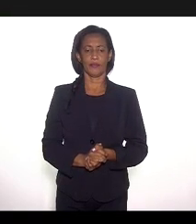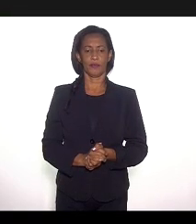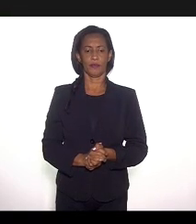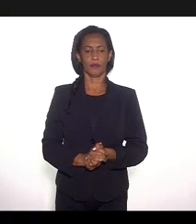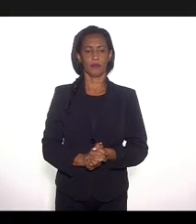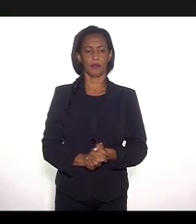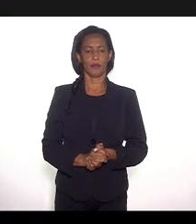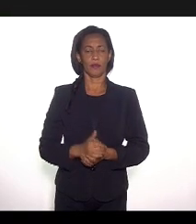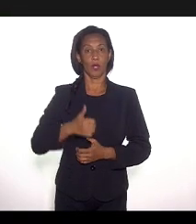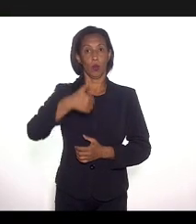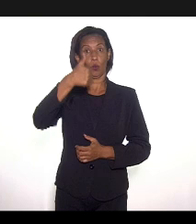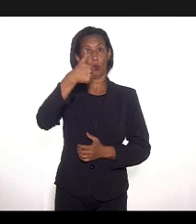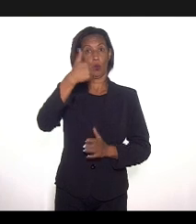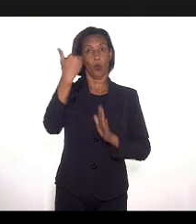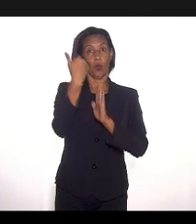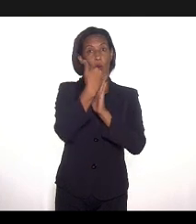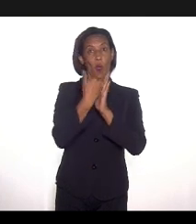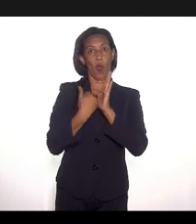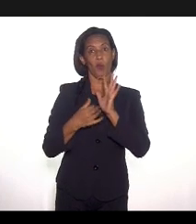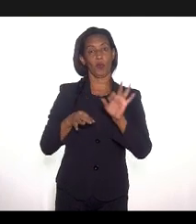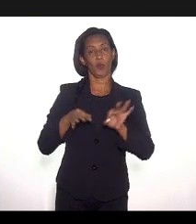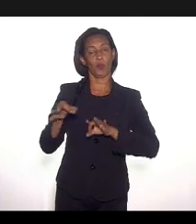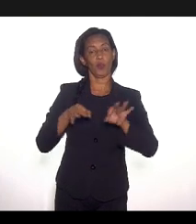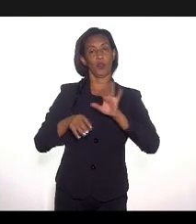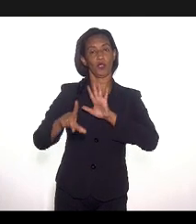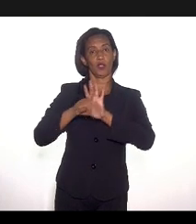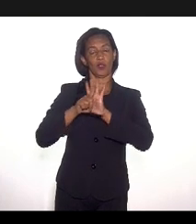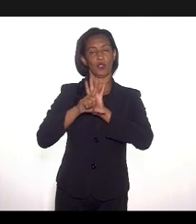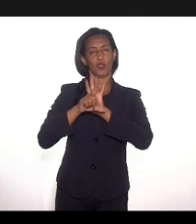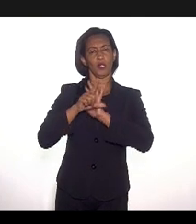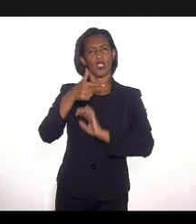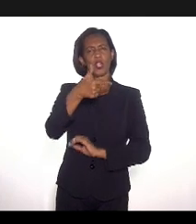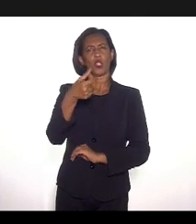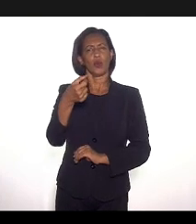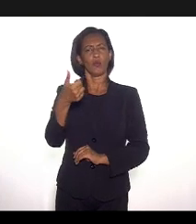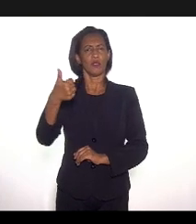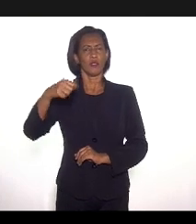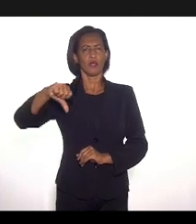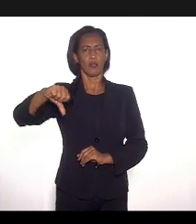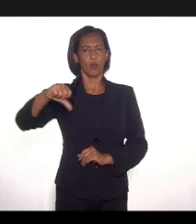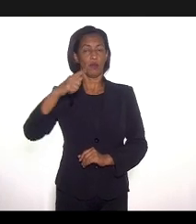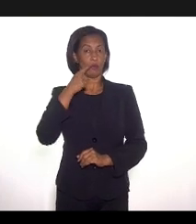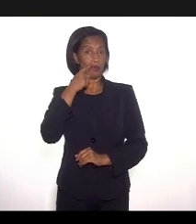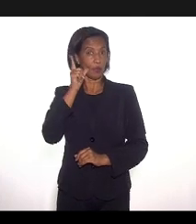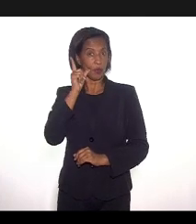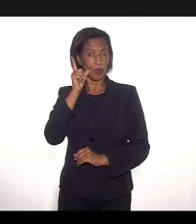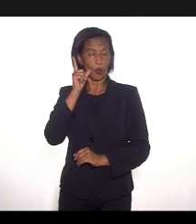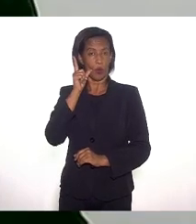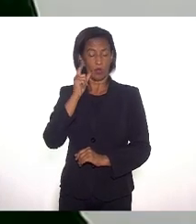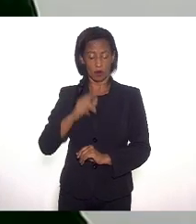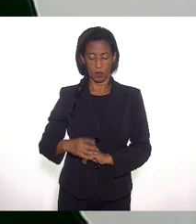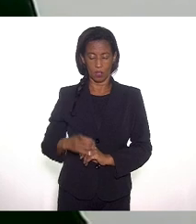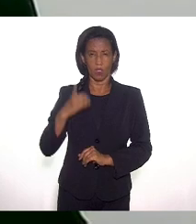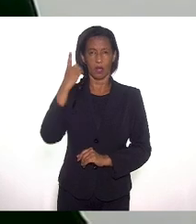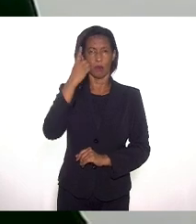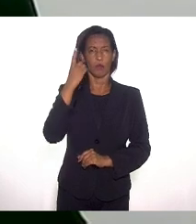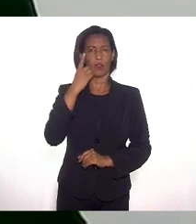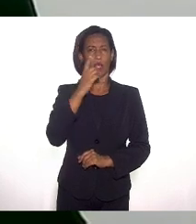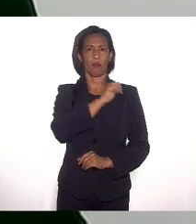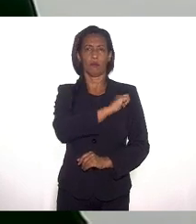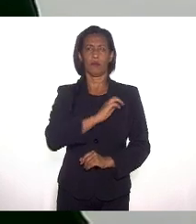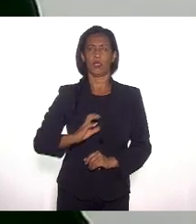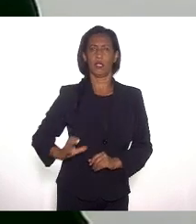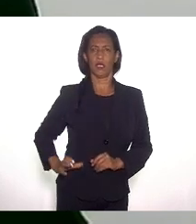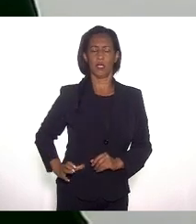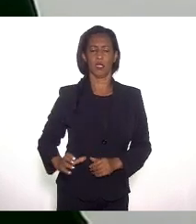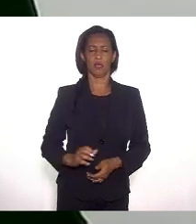com uma questão de ordem, que é o projeto de lei 1637/2019, que ontem o deputado, o nosso presidente André